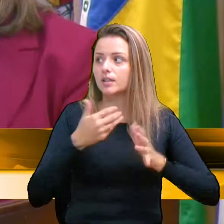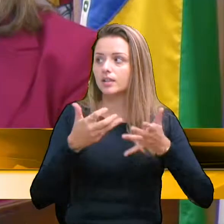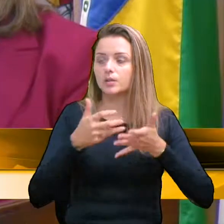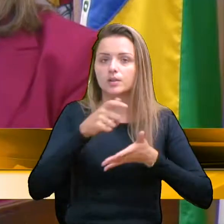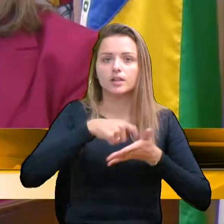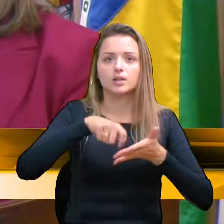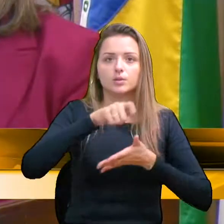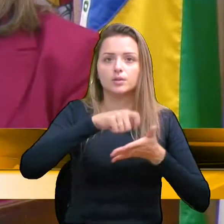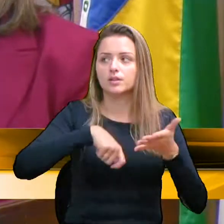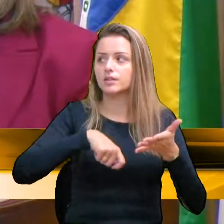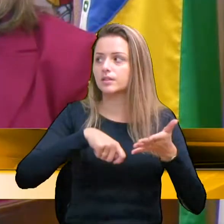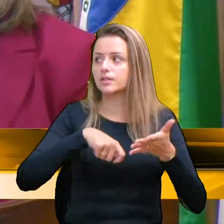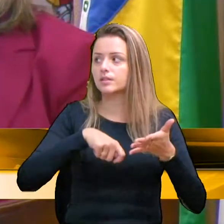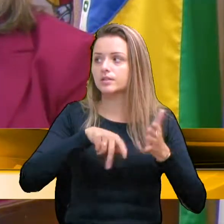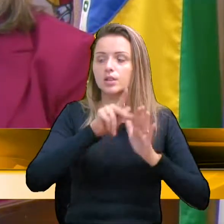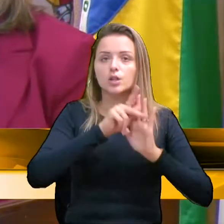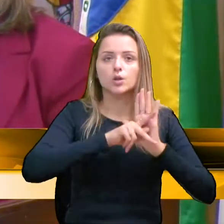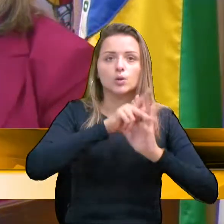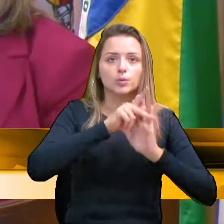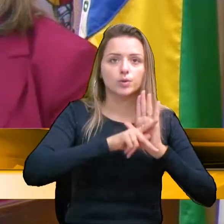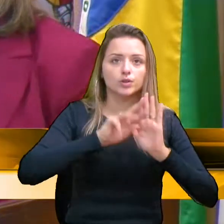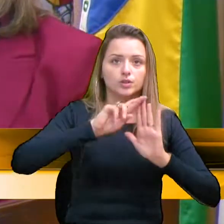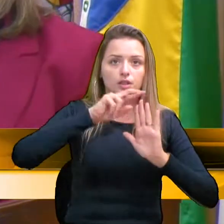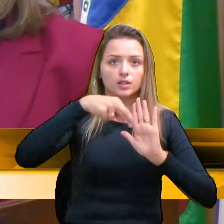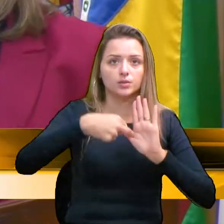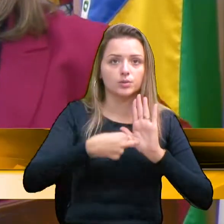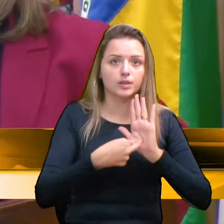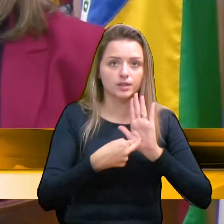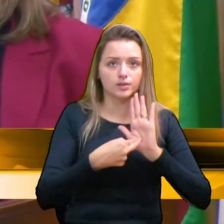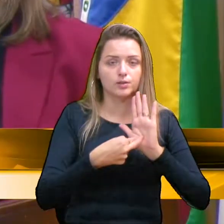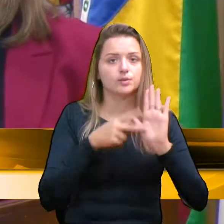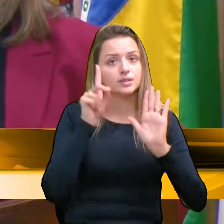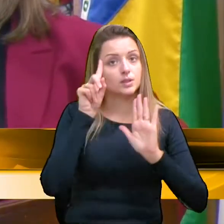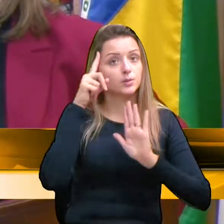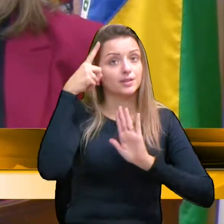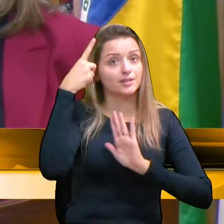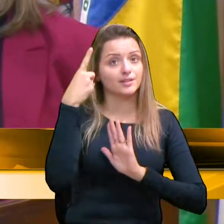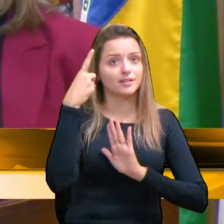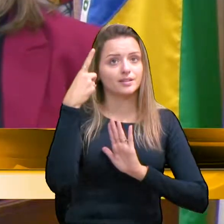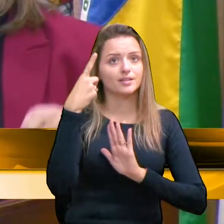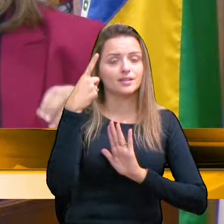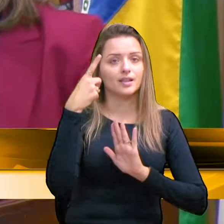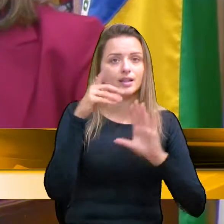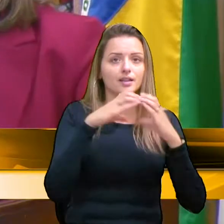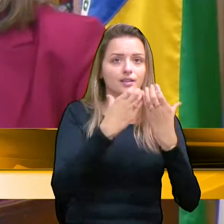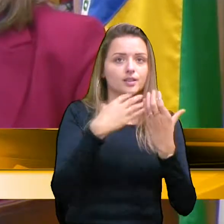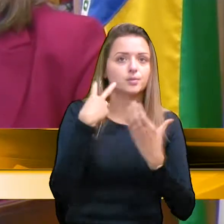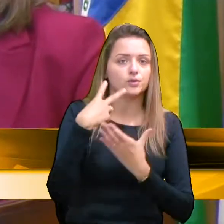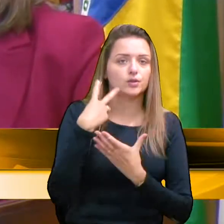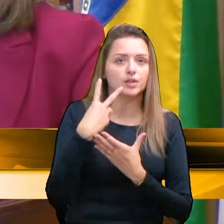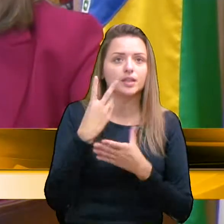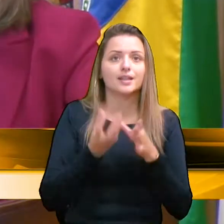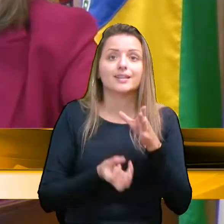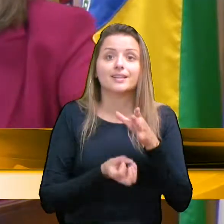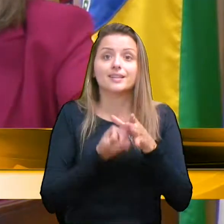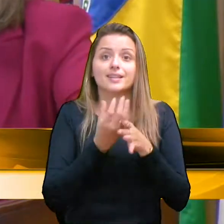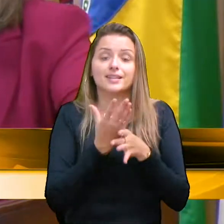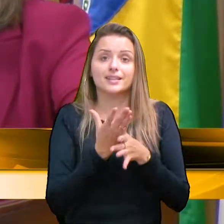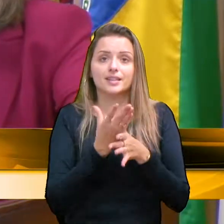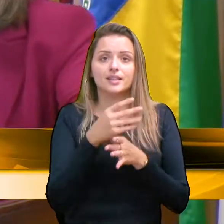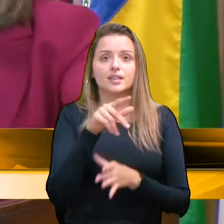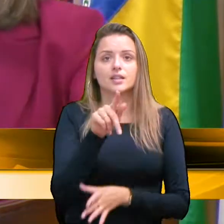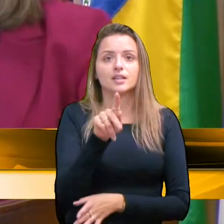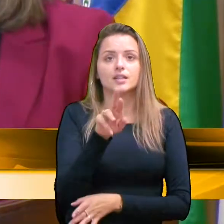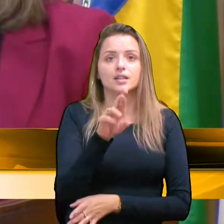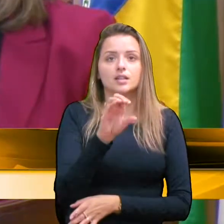protocolar, um projeto de resolução de mesa que cria a Procuradoria Especial da Mulher.